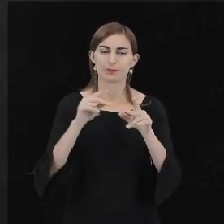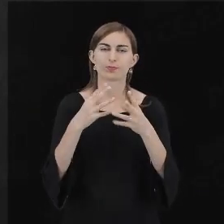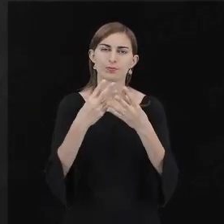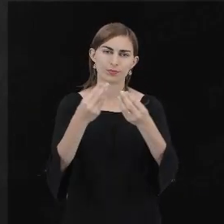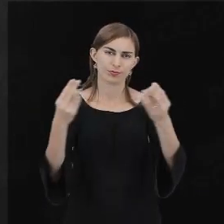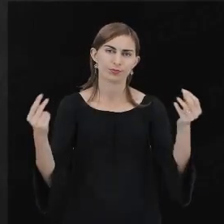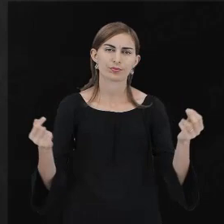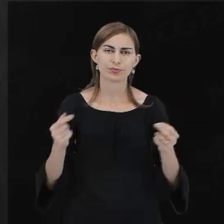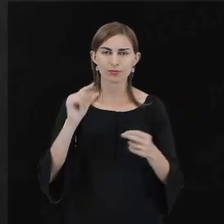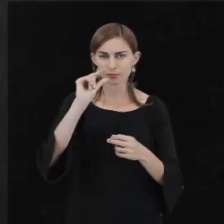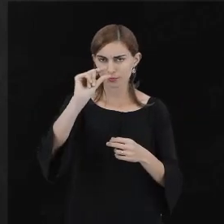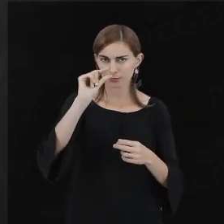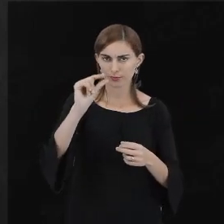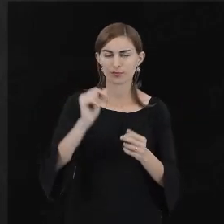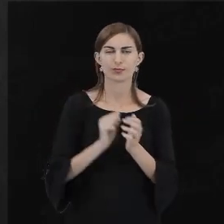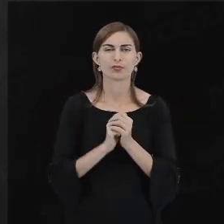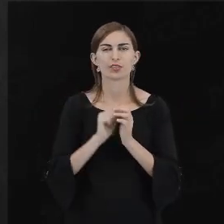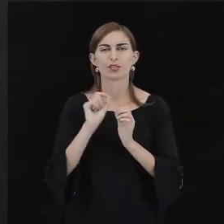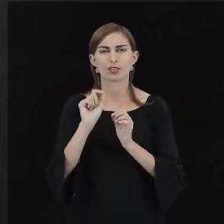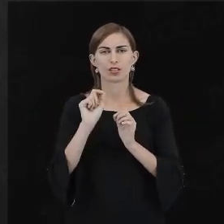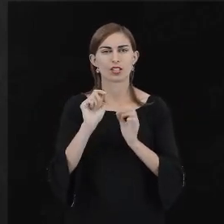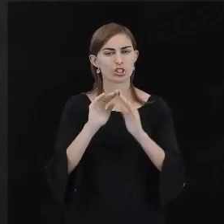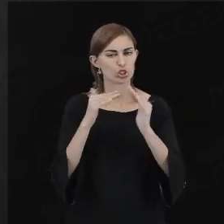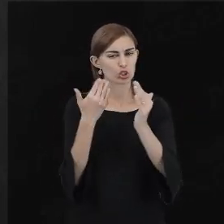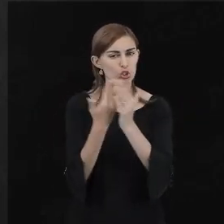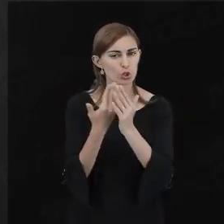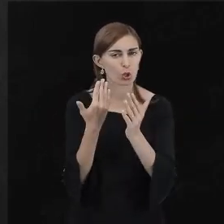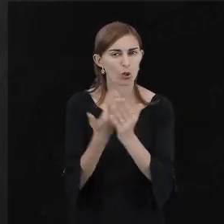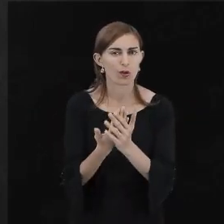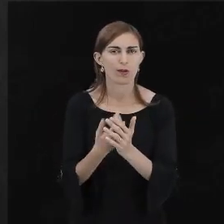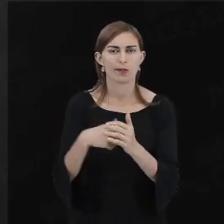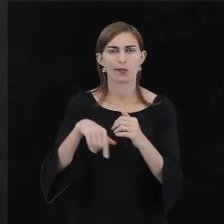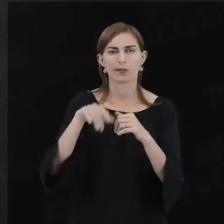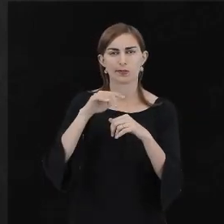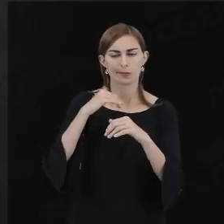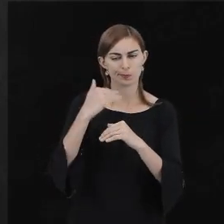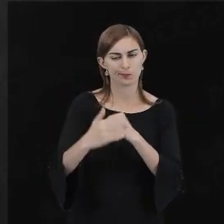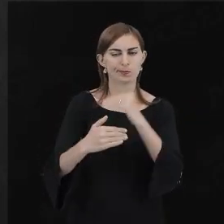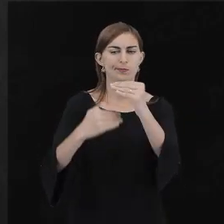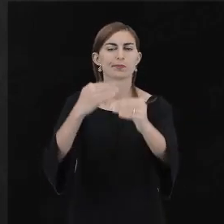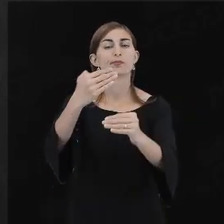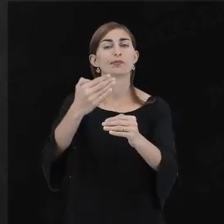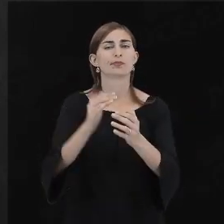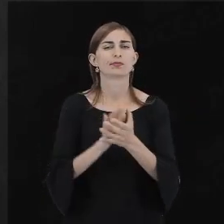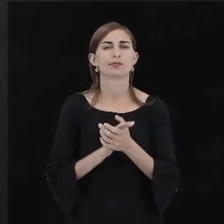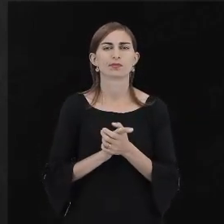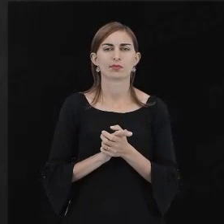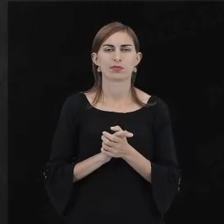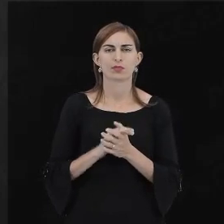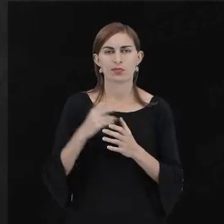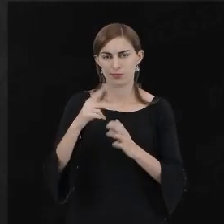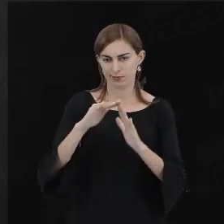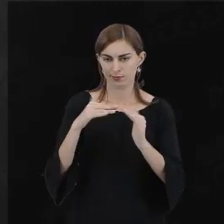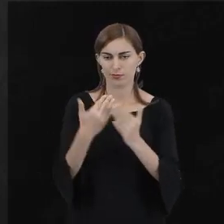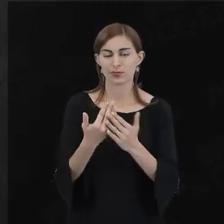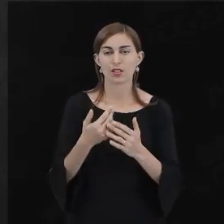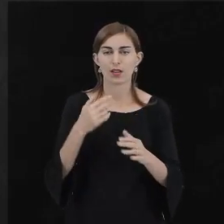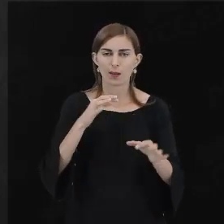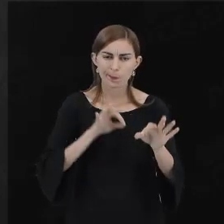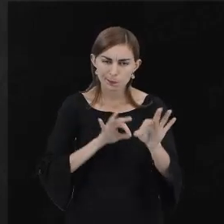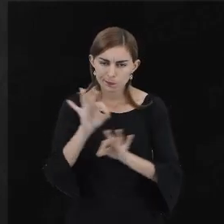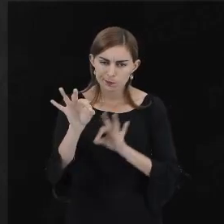a escola, por mais que ela avance, por mais que ela reformule os seus currículos e as